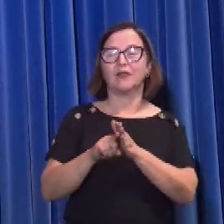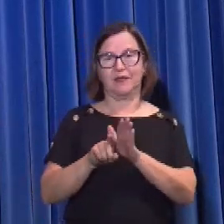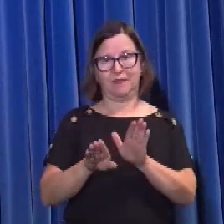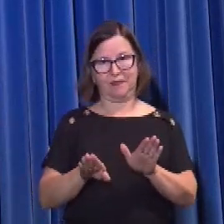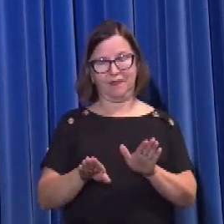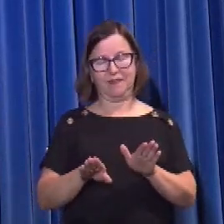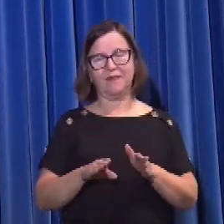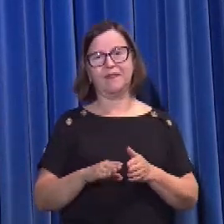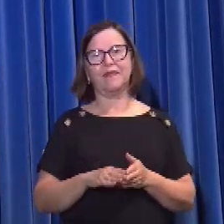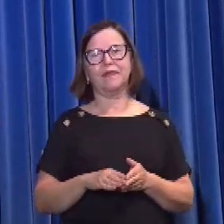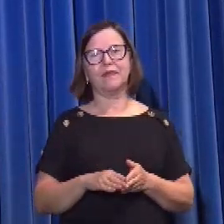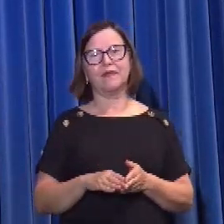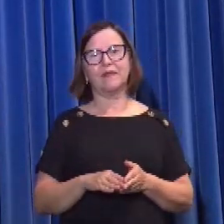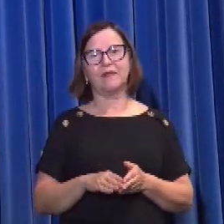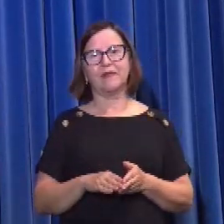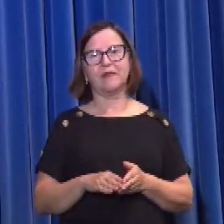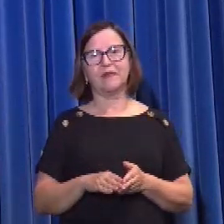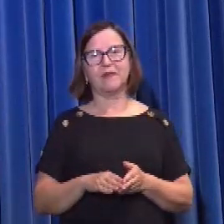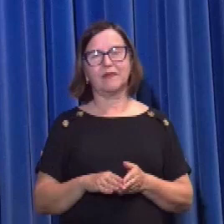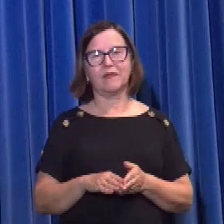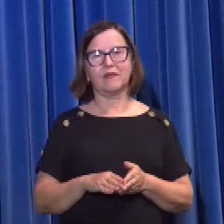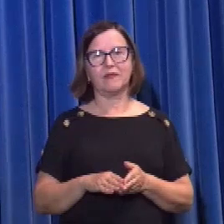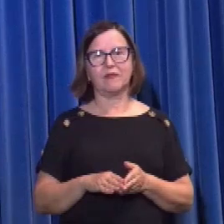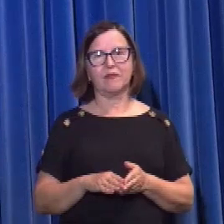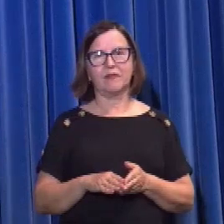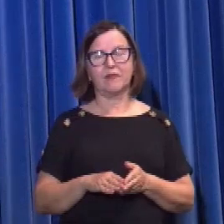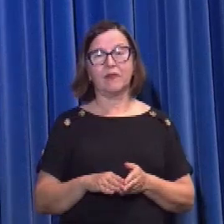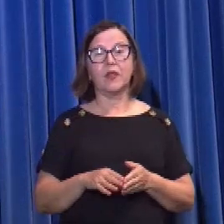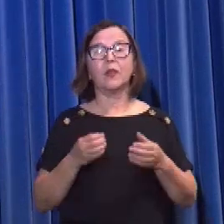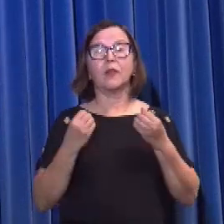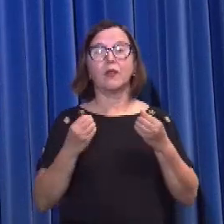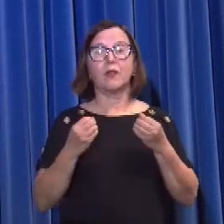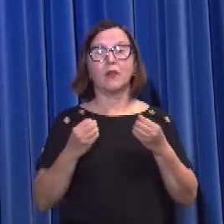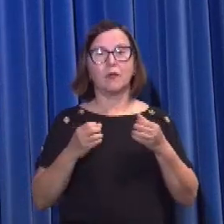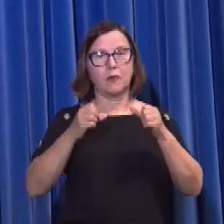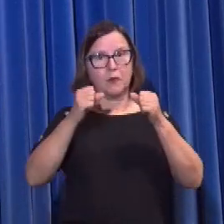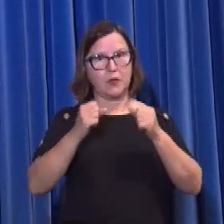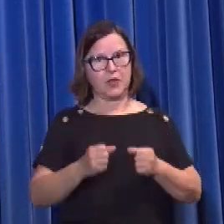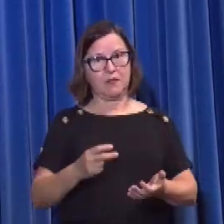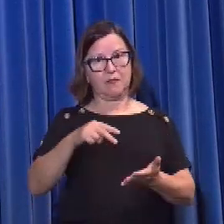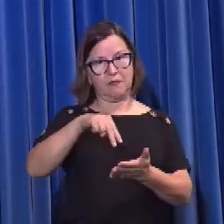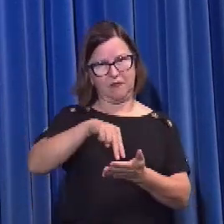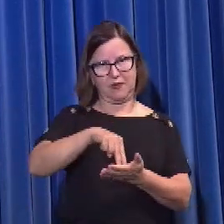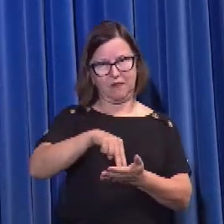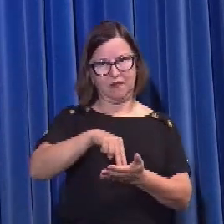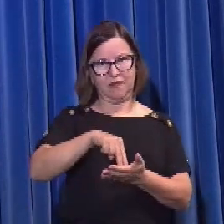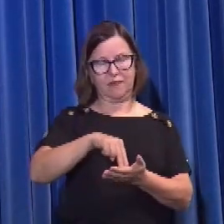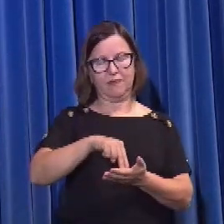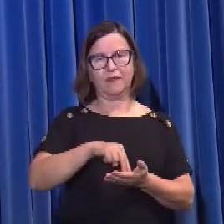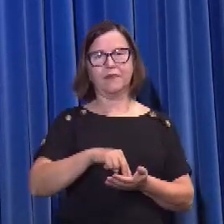essa: como vamos ou como podemos perseverar?